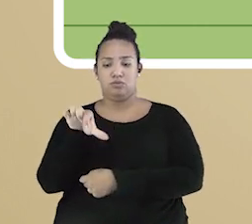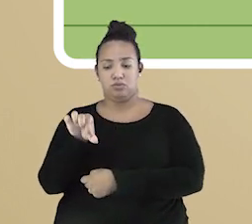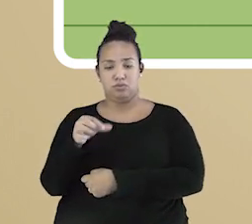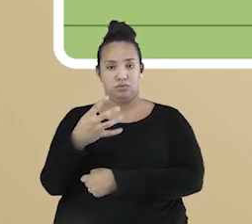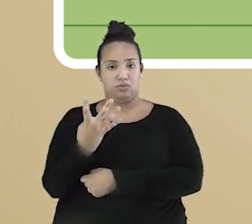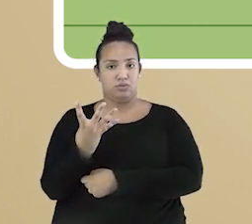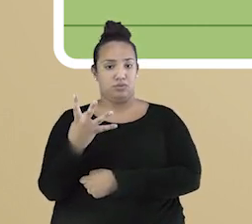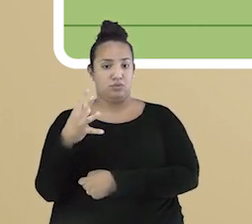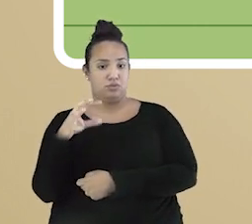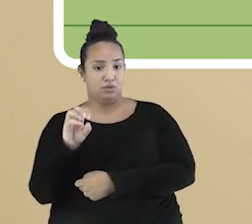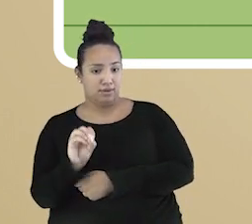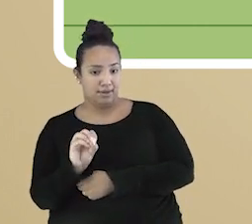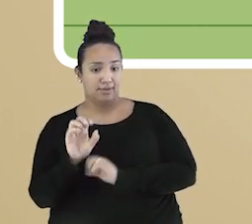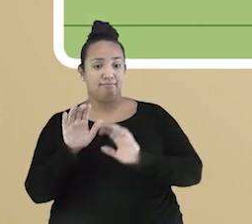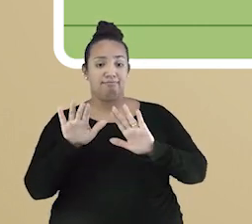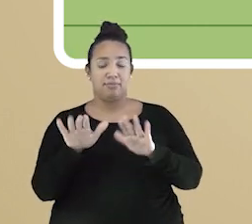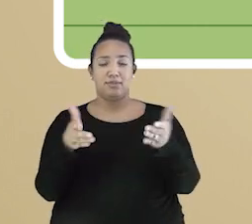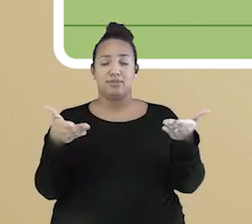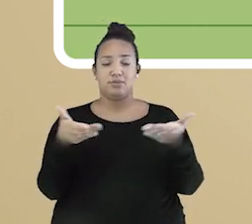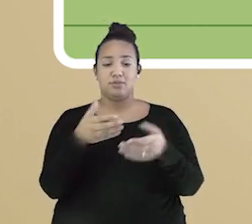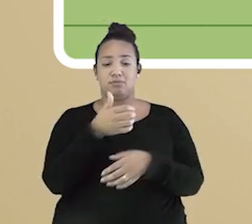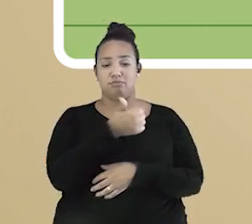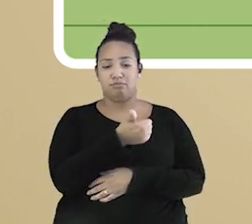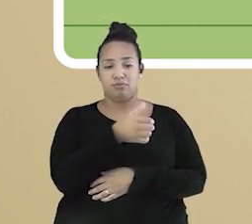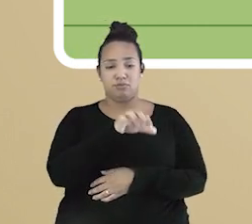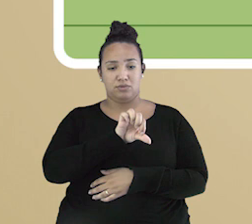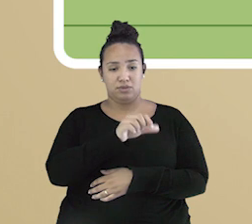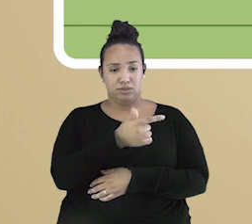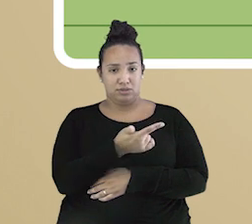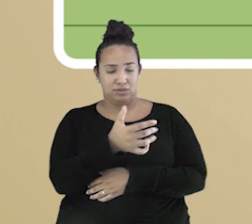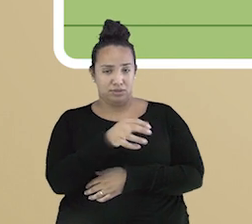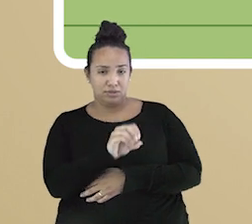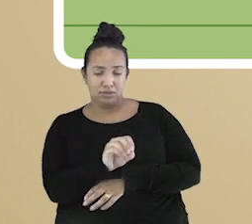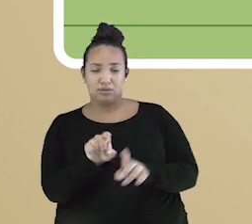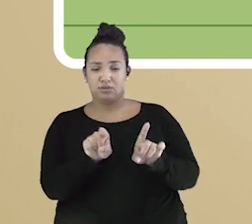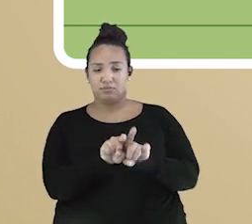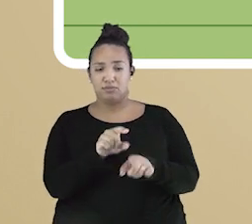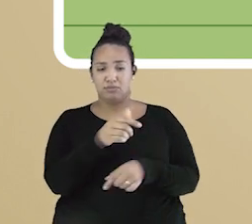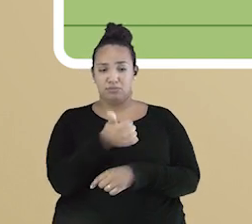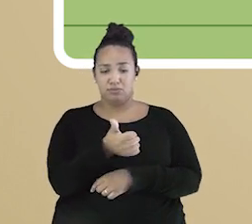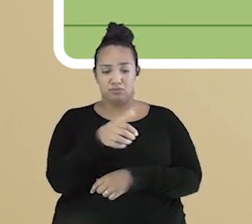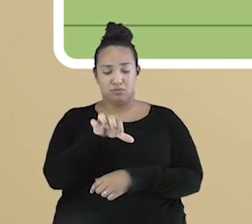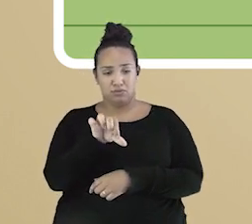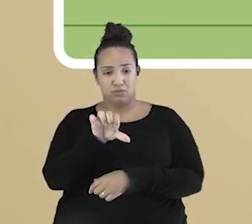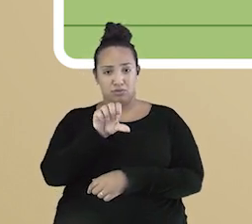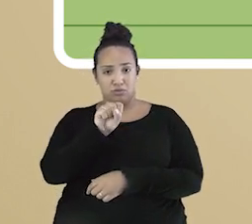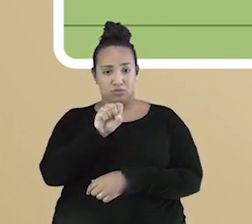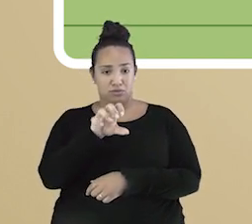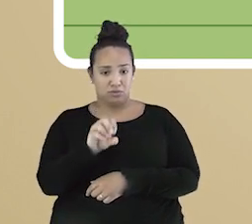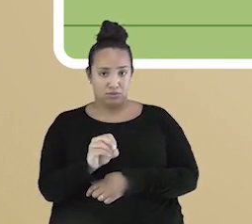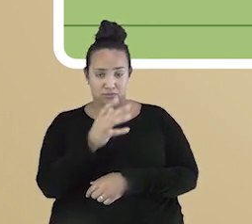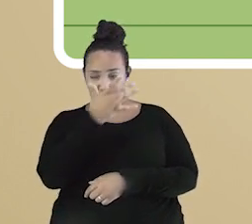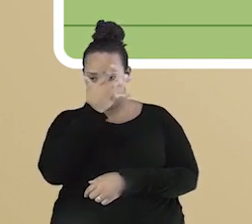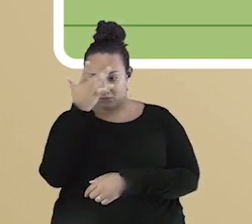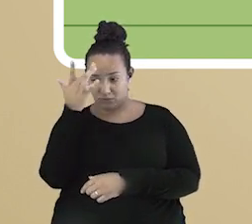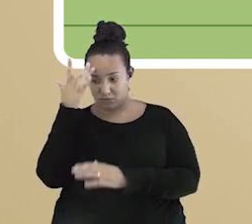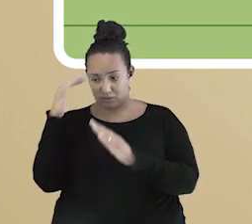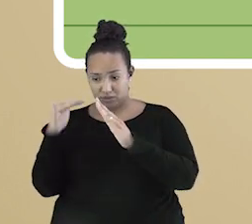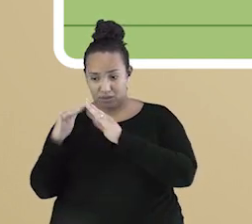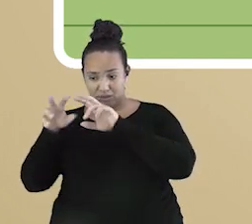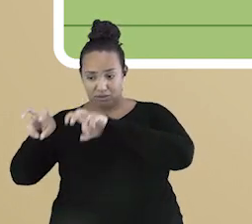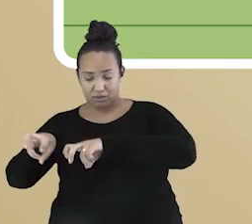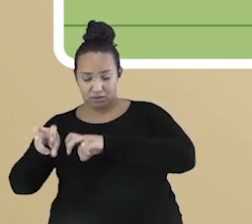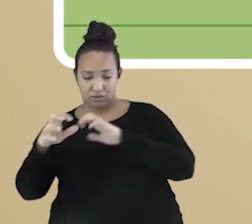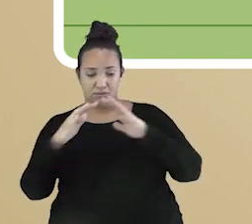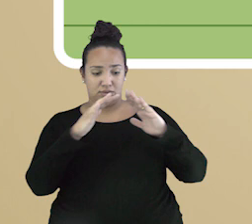1940. Entre as décadas de 1970 e 1980, a quantidade de pessoas que moravam no campo e na